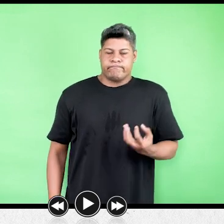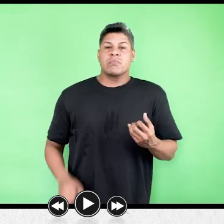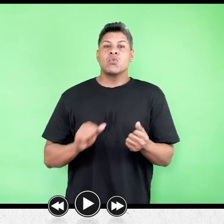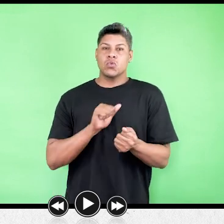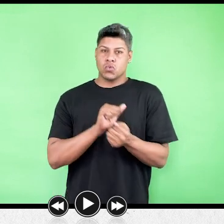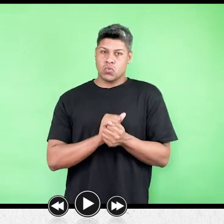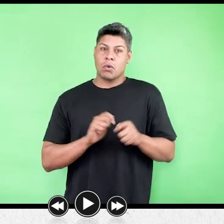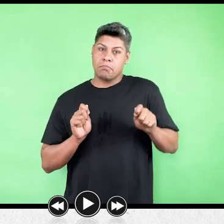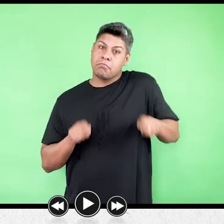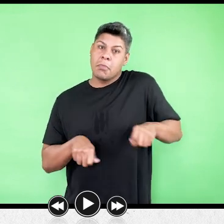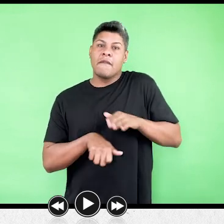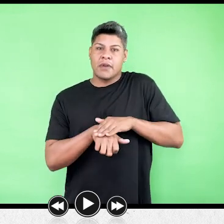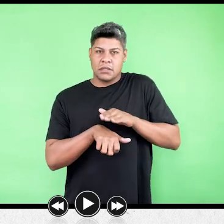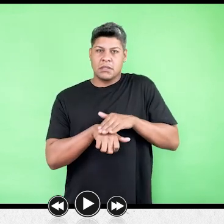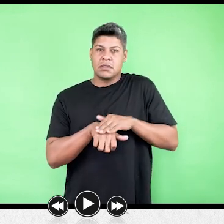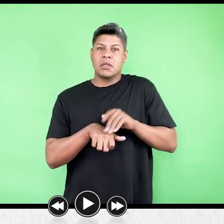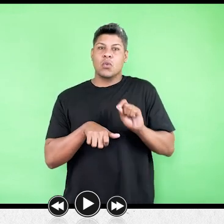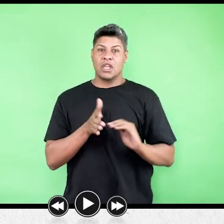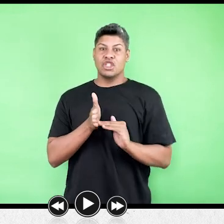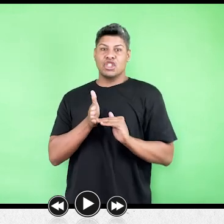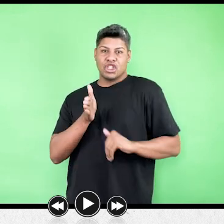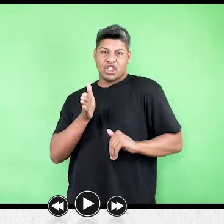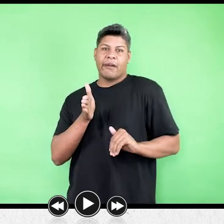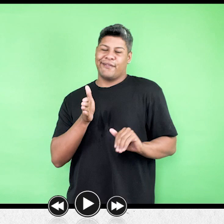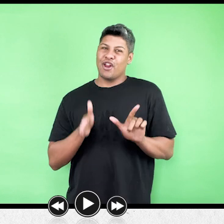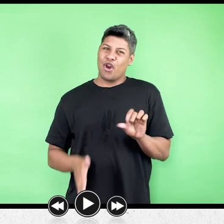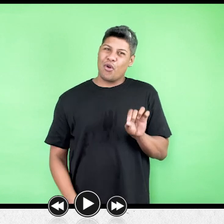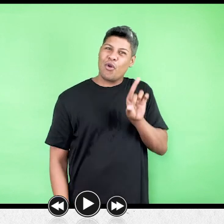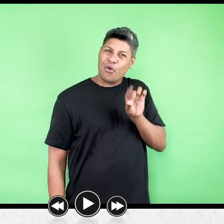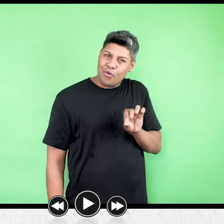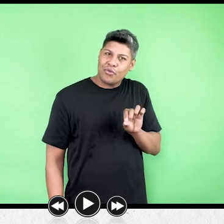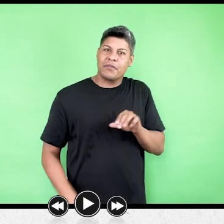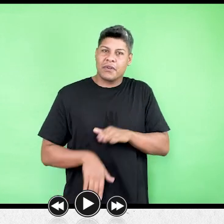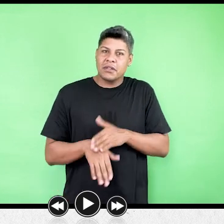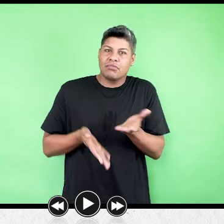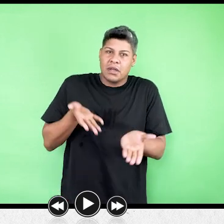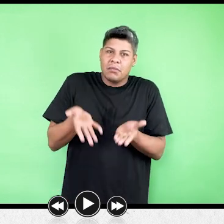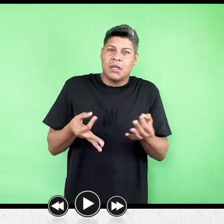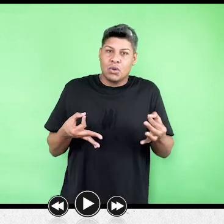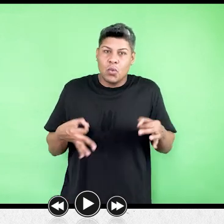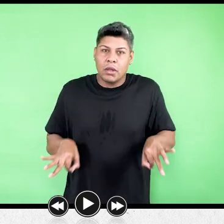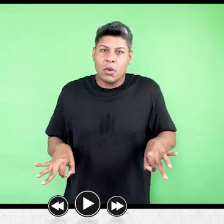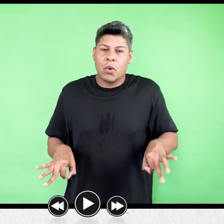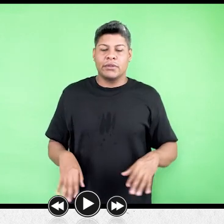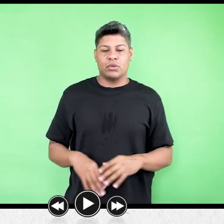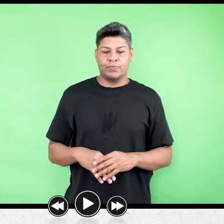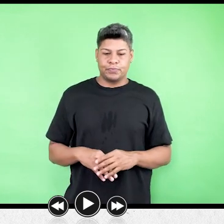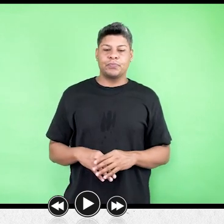a possibilidade de realizar a descarga desse lodo e aí destinar para um tratamento adequado. Depois que a